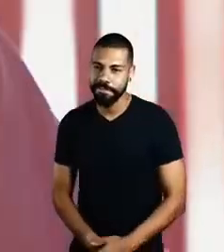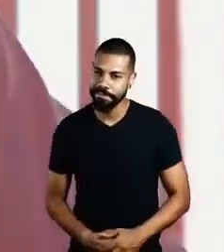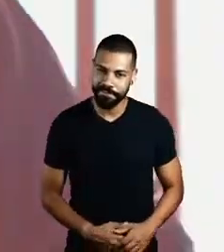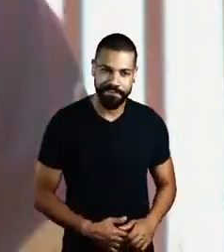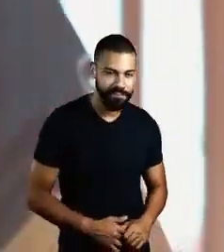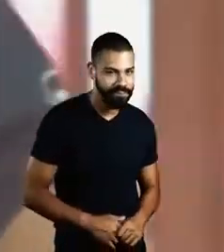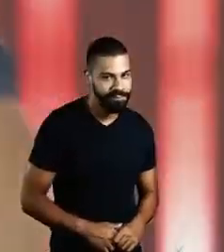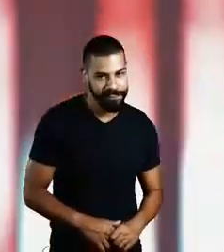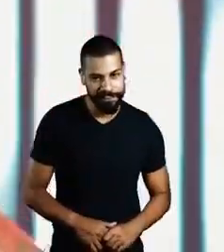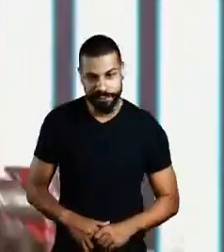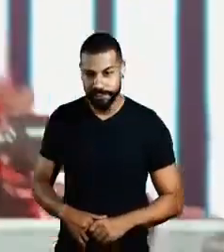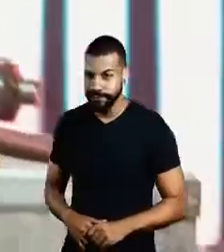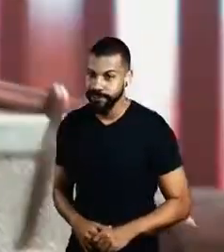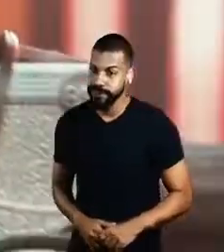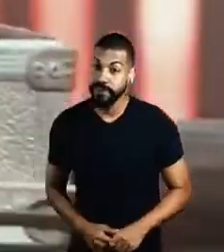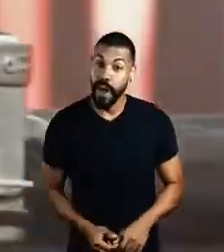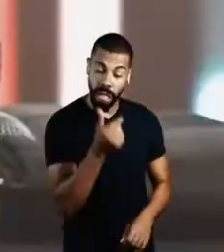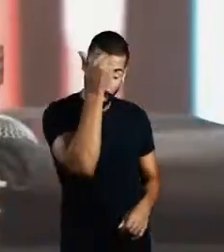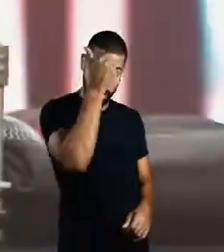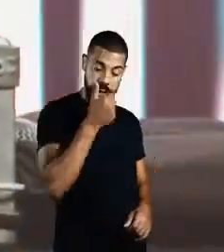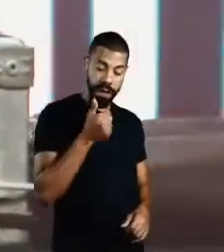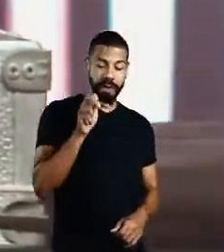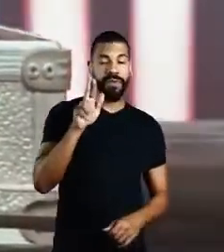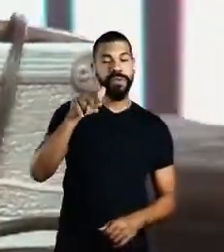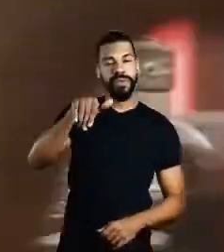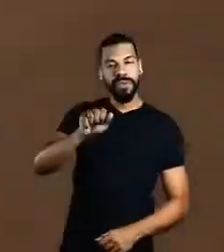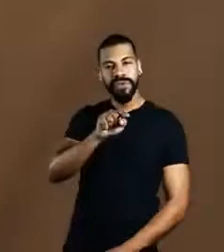Oh. Reginaldo, sou função.